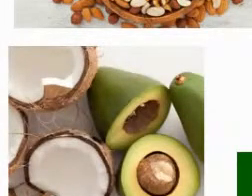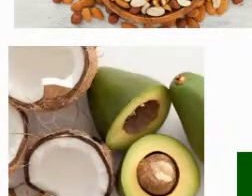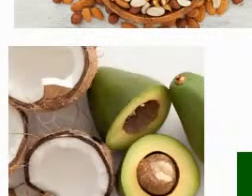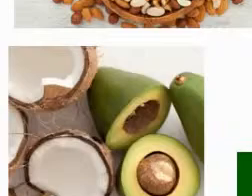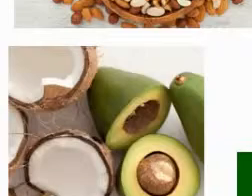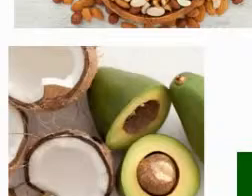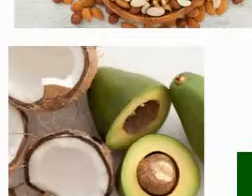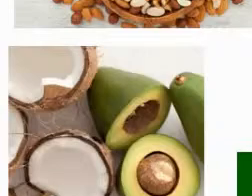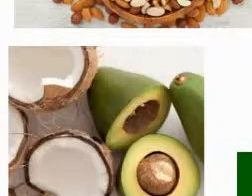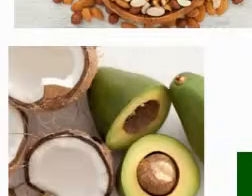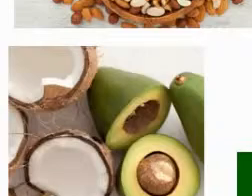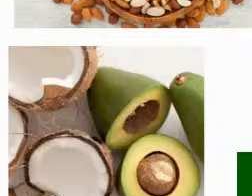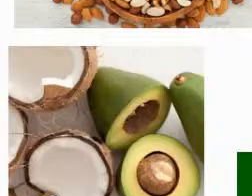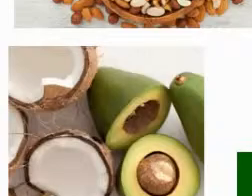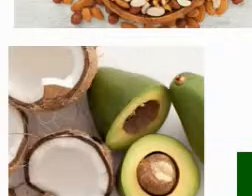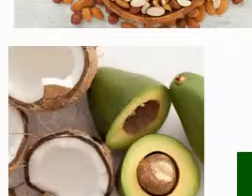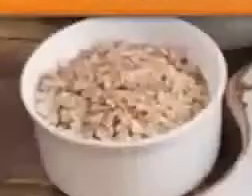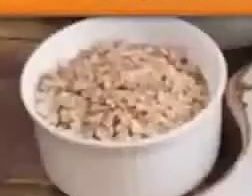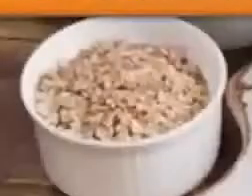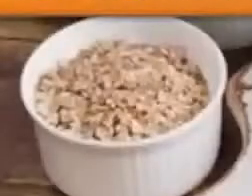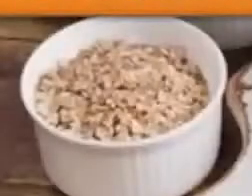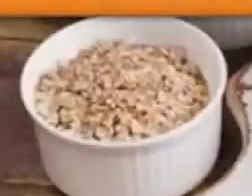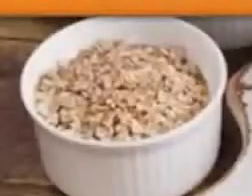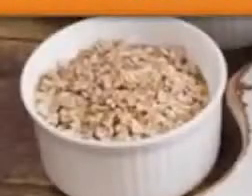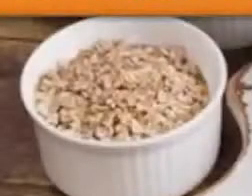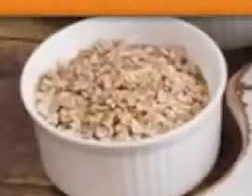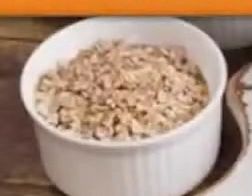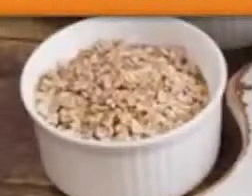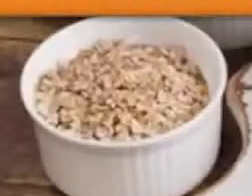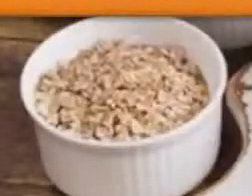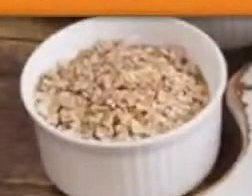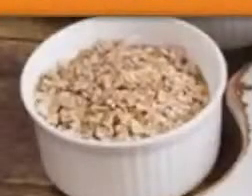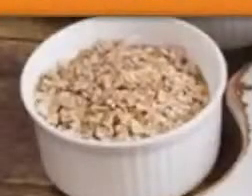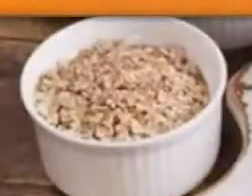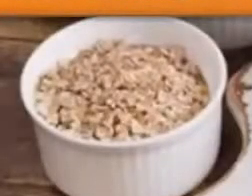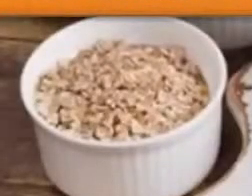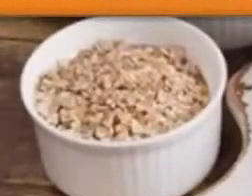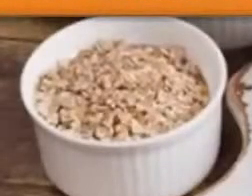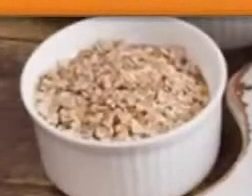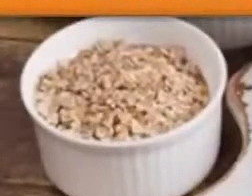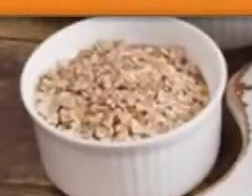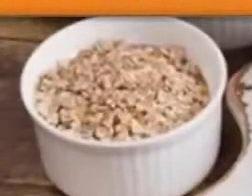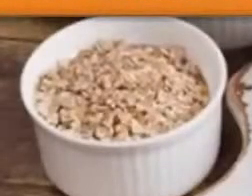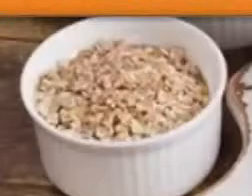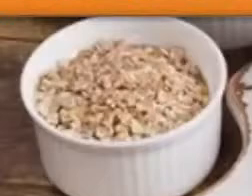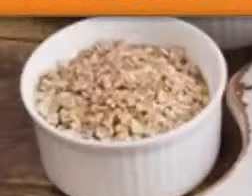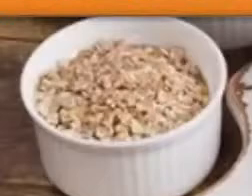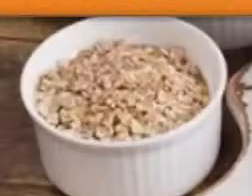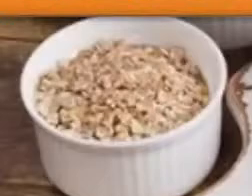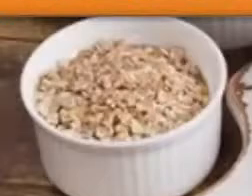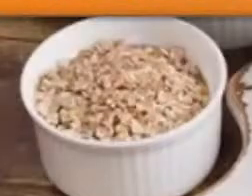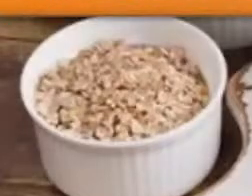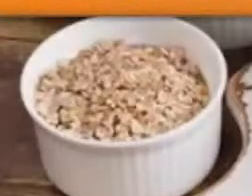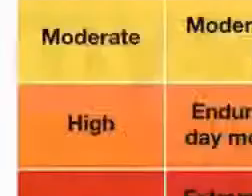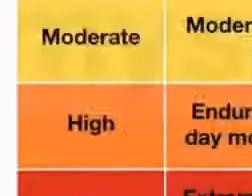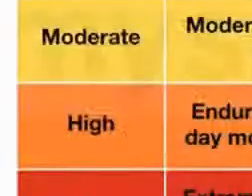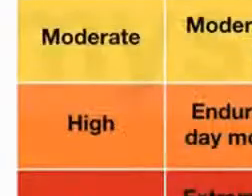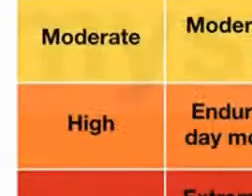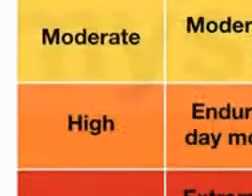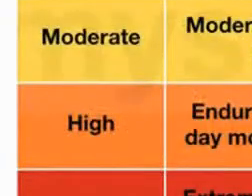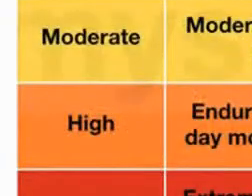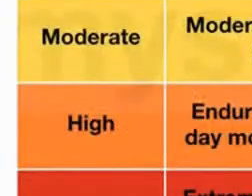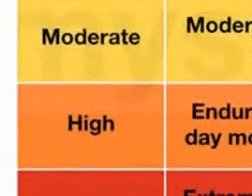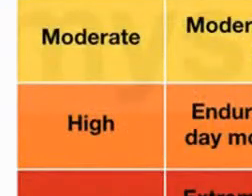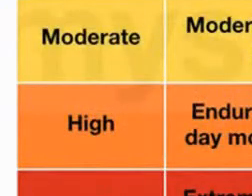mas priorizando também um maior fracionamento. Em relação aos macronutrientes na dieta